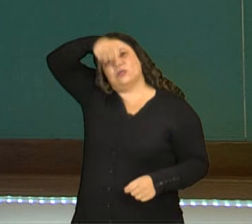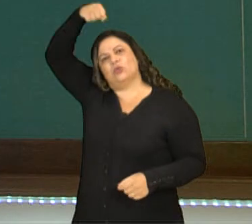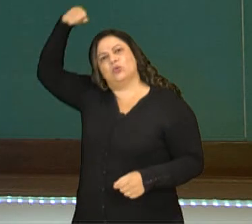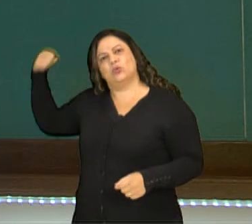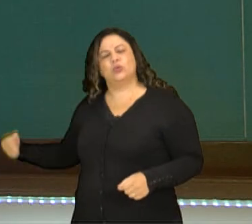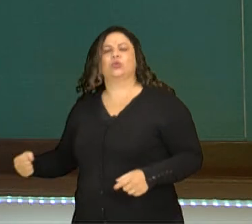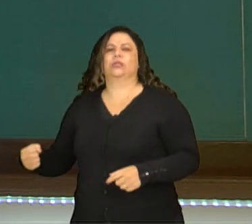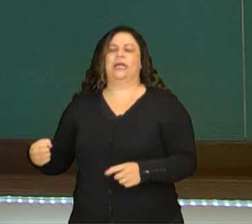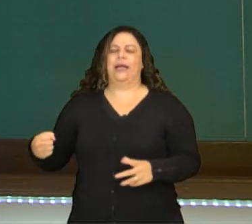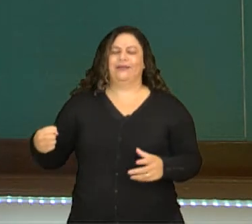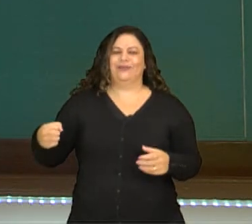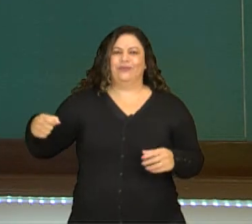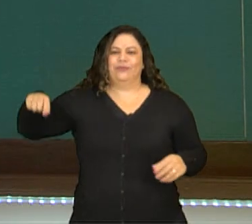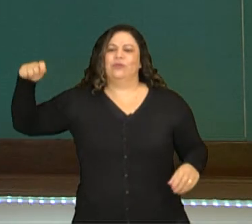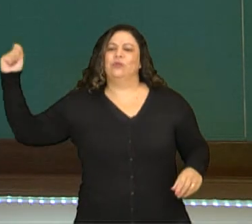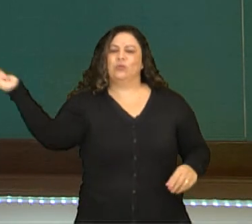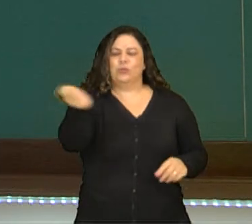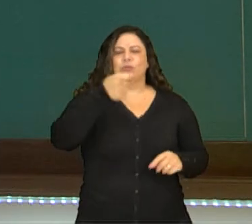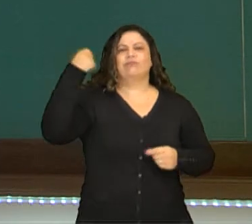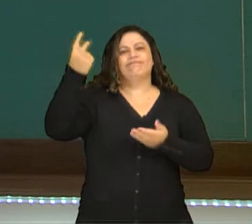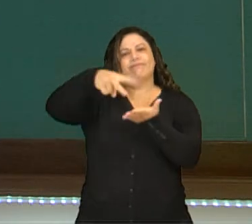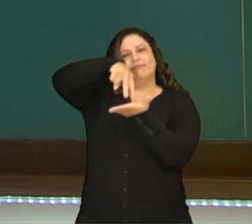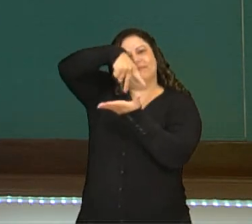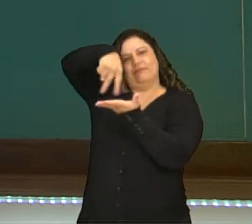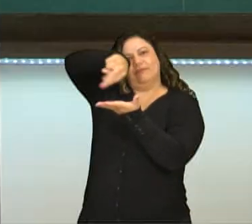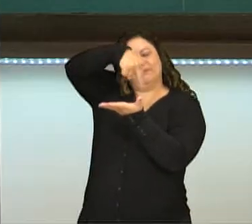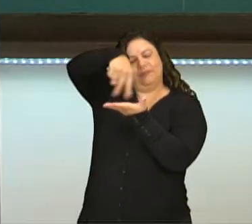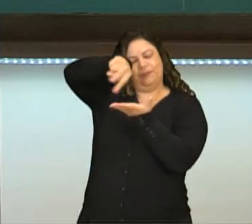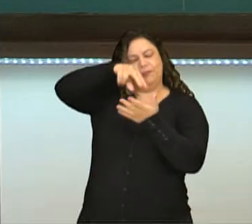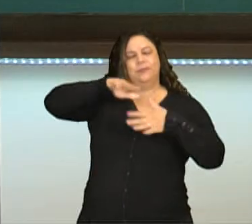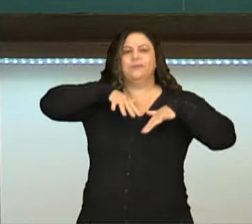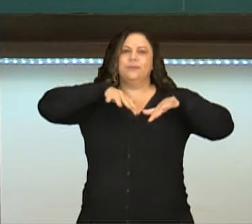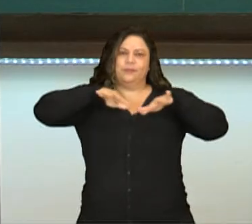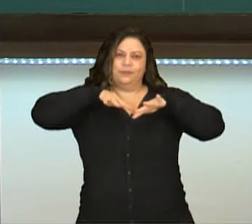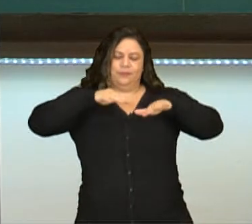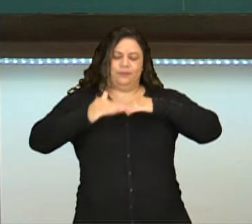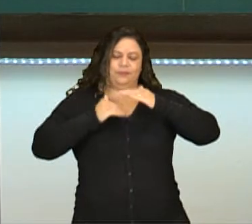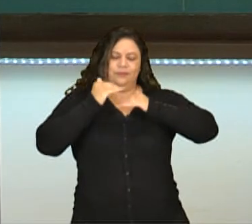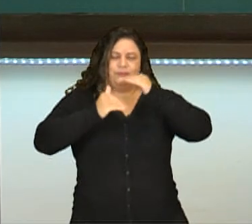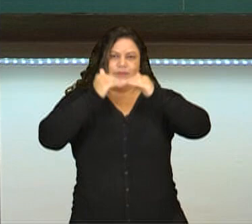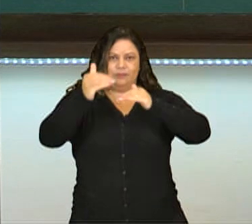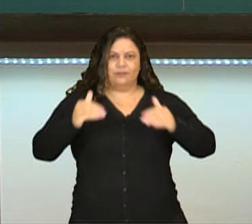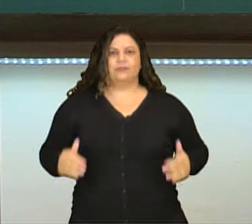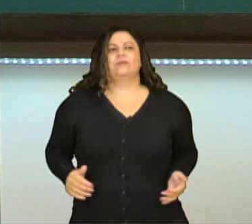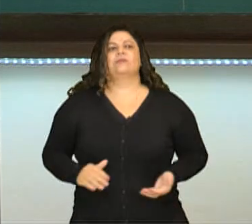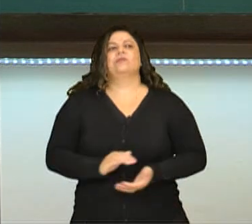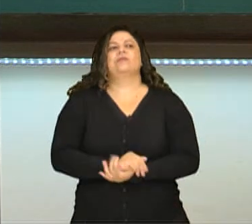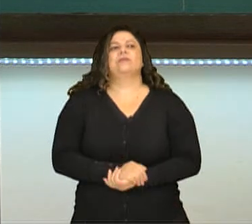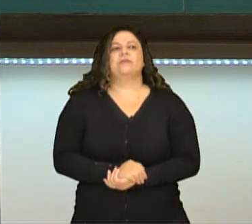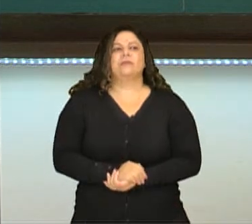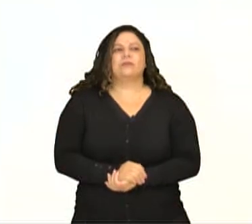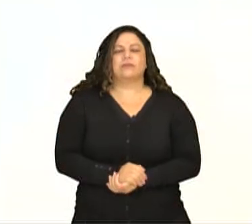pescoço e usado como elemento de dança mesmo, conforme o ritmo vai se desenvolvendo.